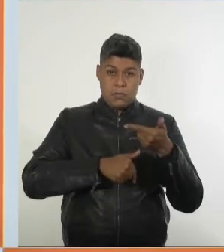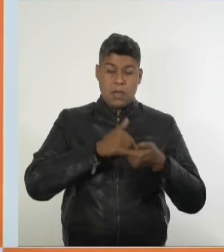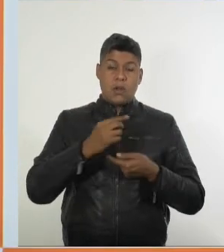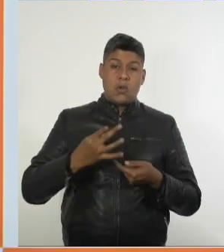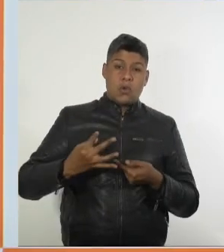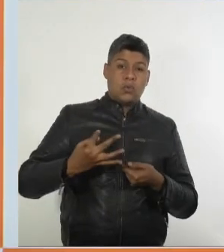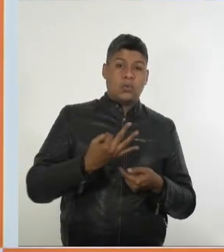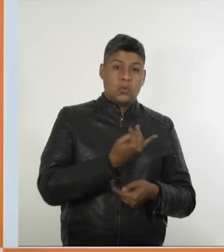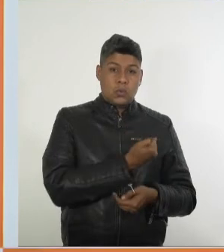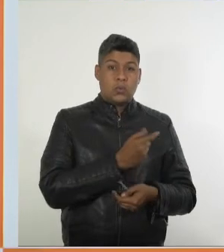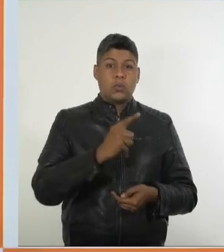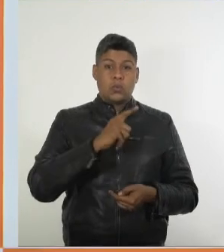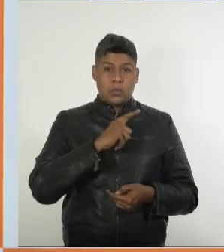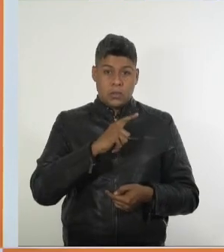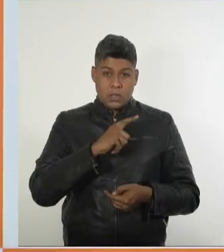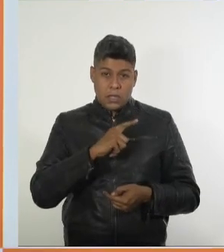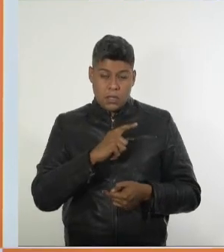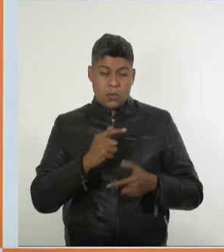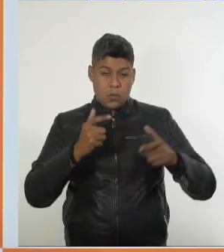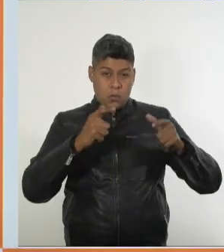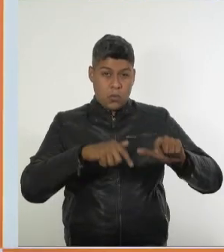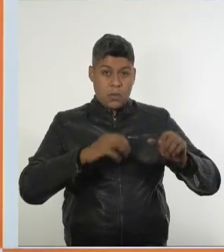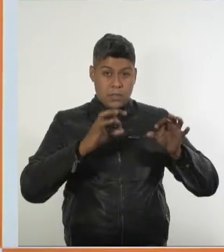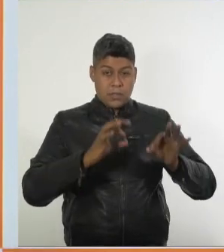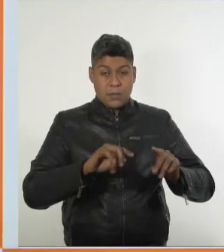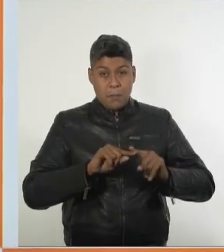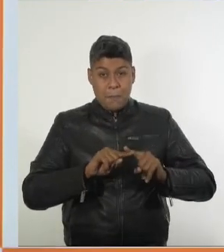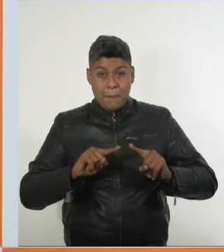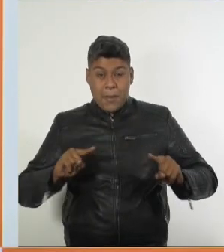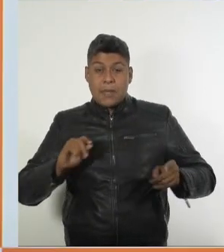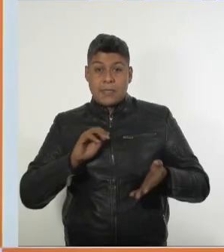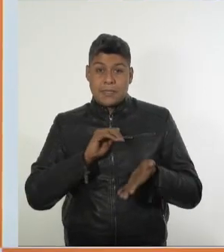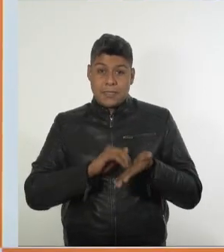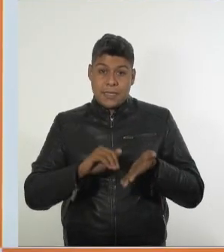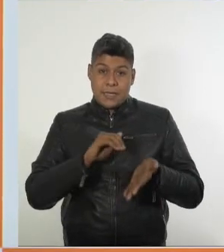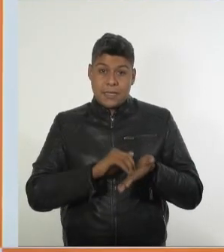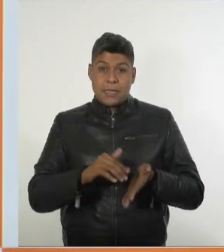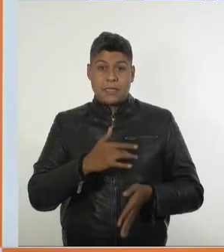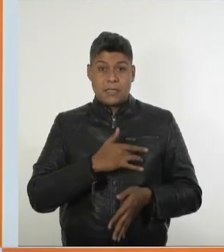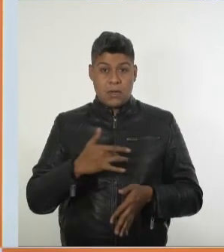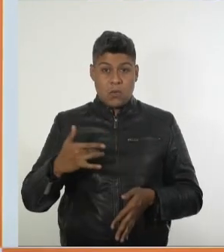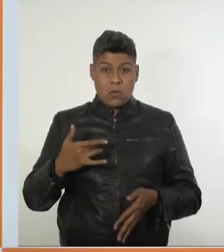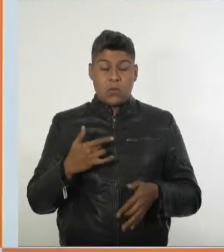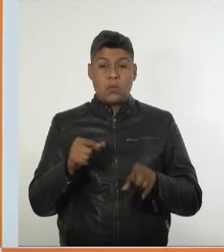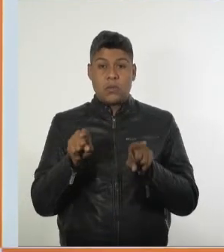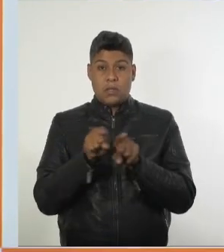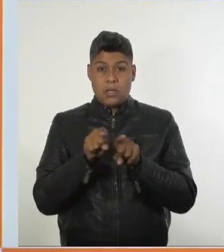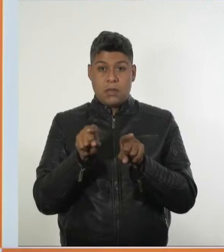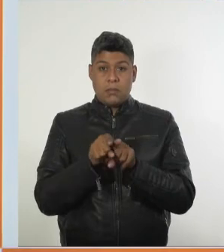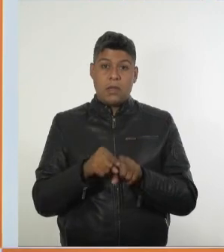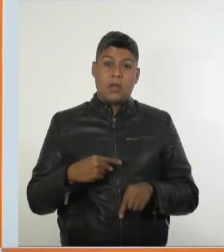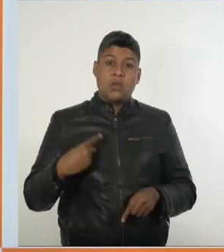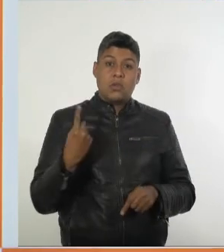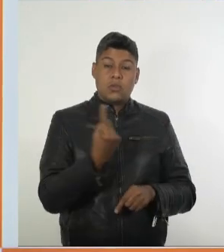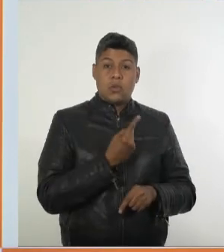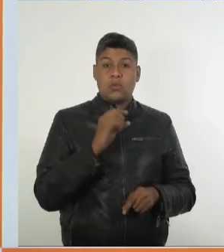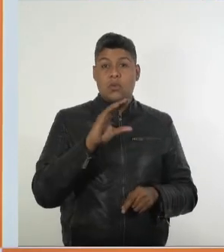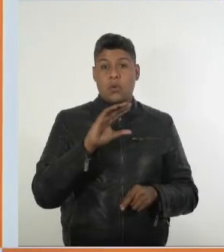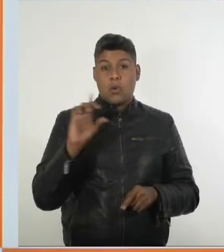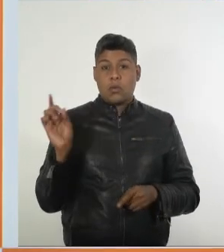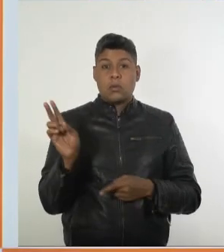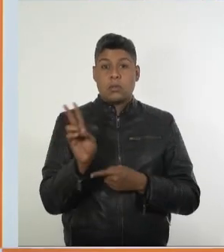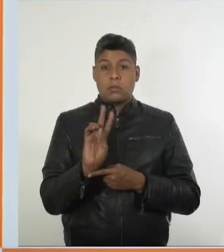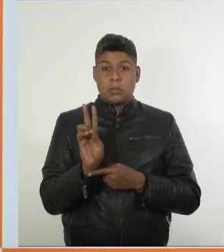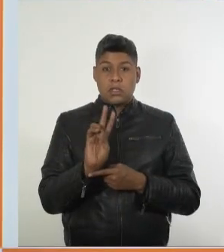todos eles têm as pastas envolvidas, mas a Secretaria da Saúde e também o nosso coordenador de